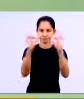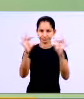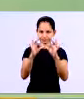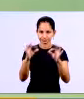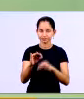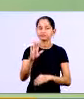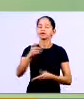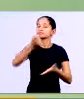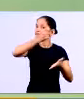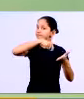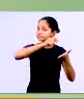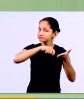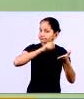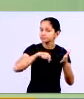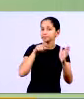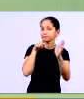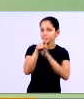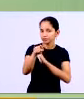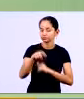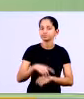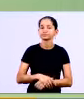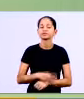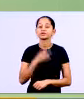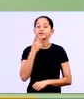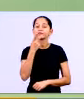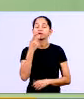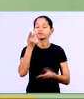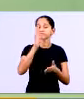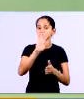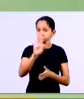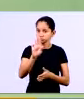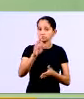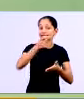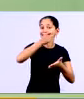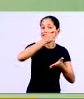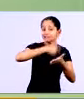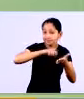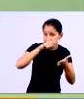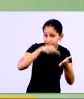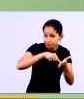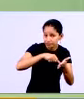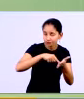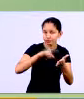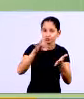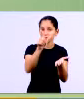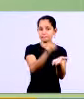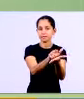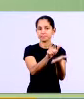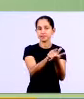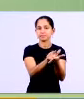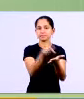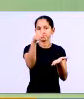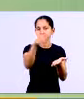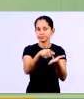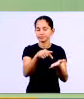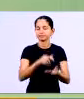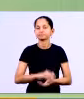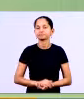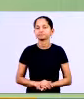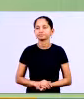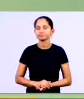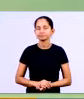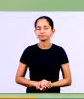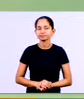eu escrevo assim, por exemplo, se eu escrevo... Ela pode sair, né?